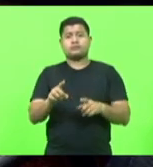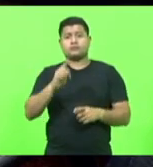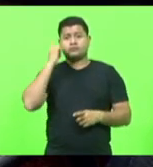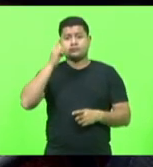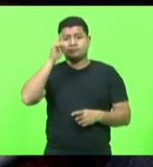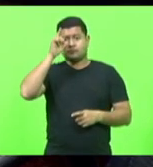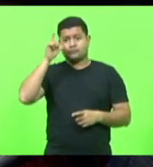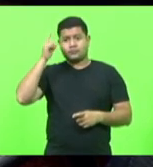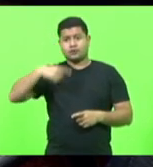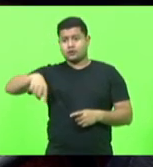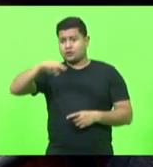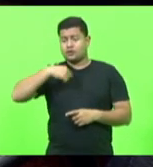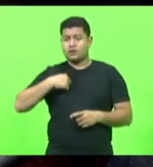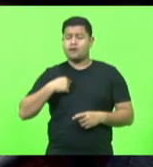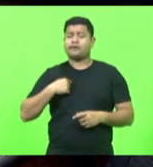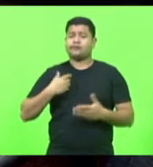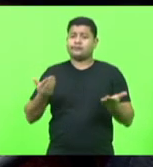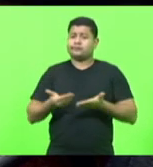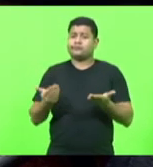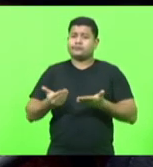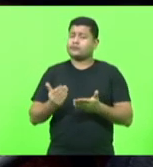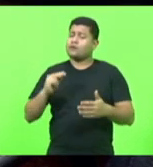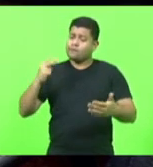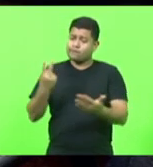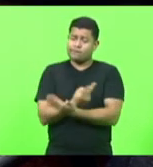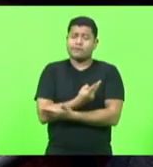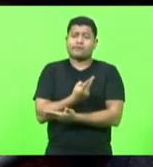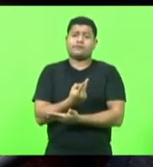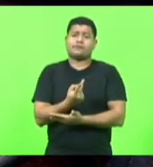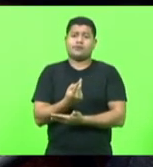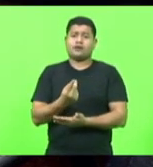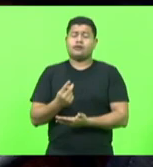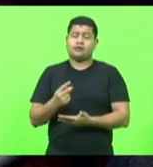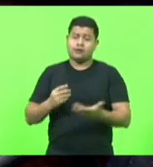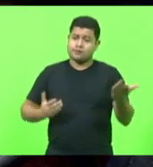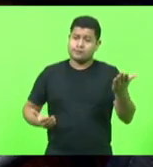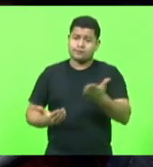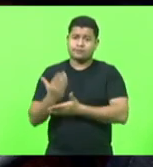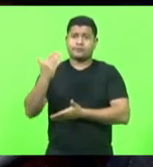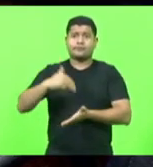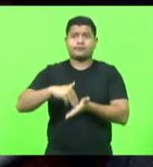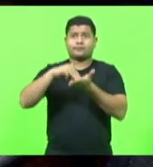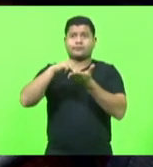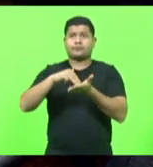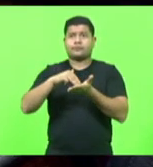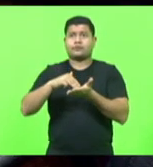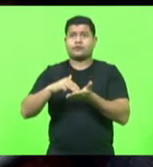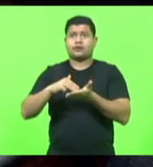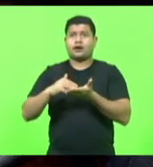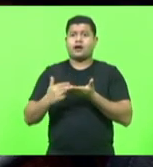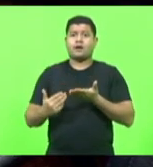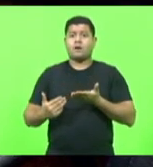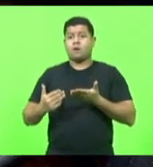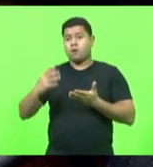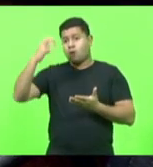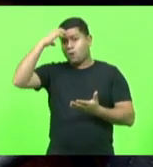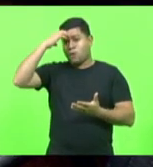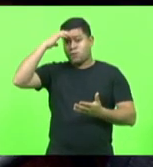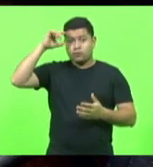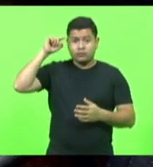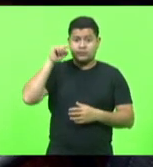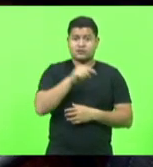nós vamos estar fazendo uma injustiça aqui ao aprovarmos essa moção, imputando uma culpa a quem não